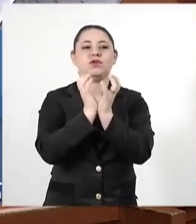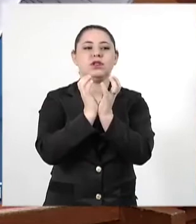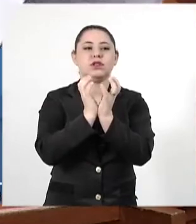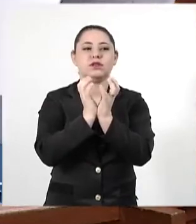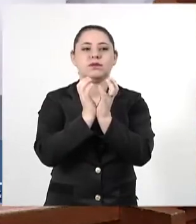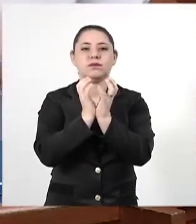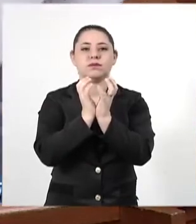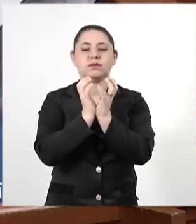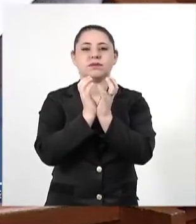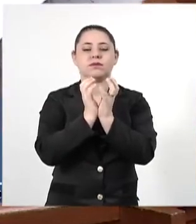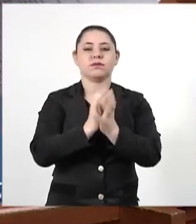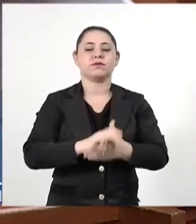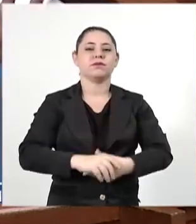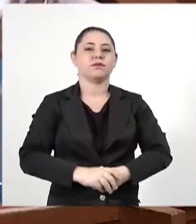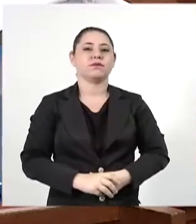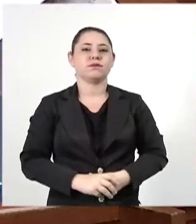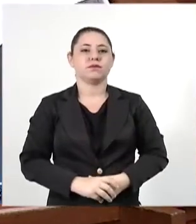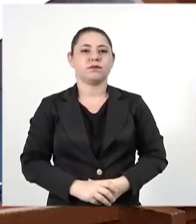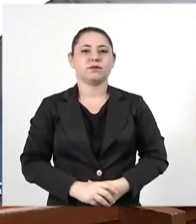Iguatemi,